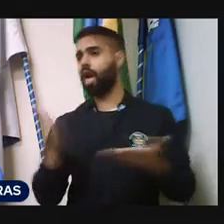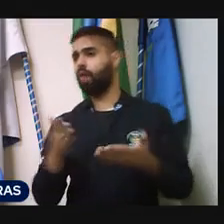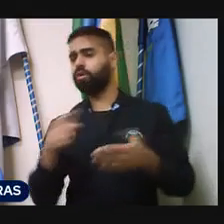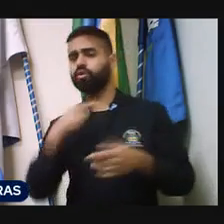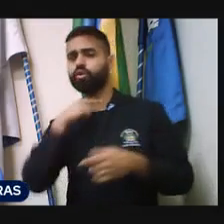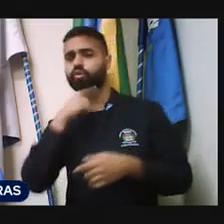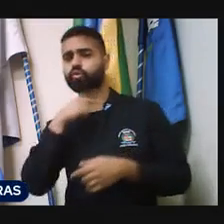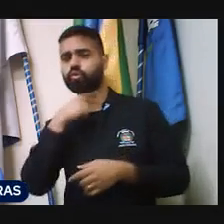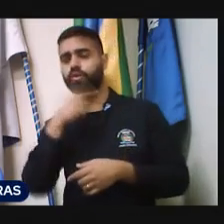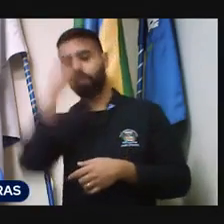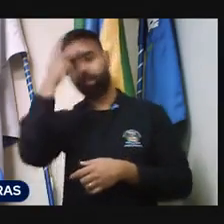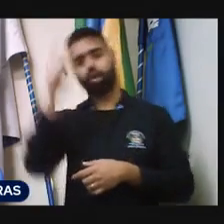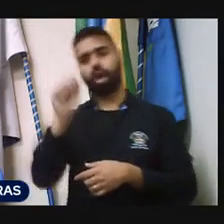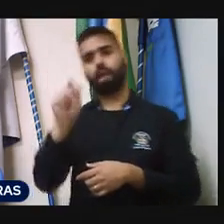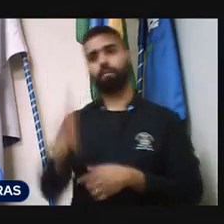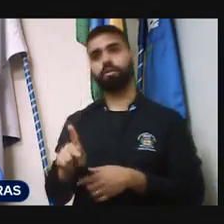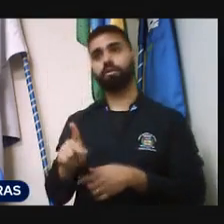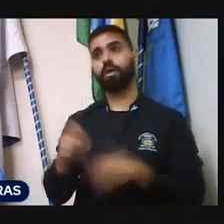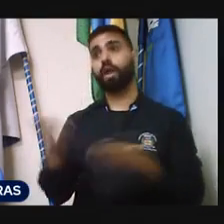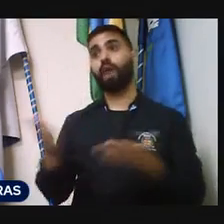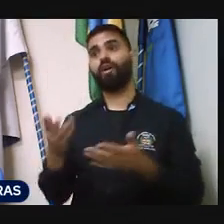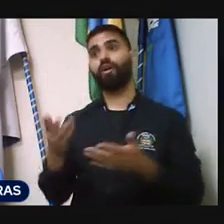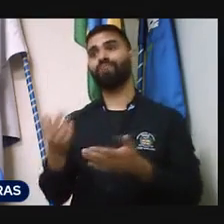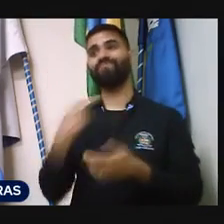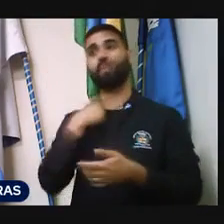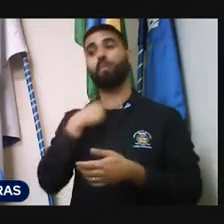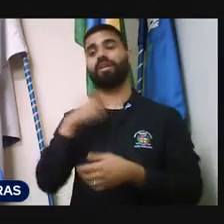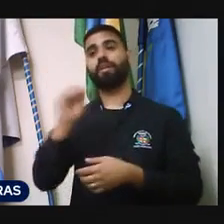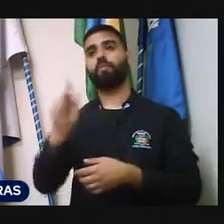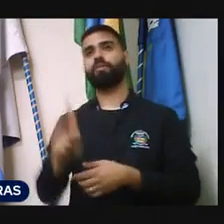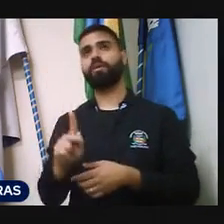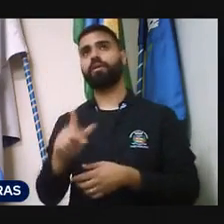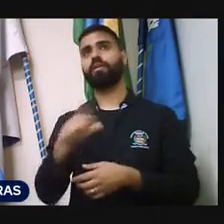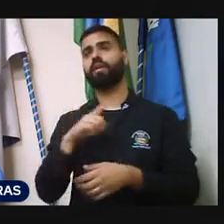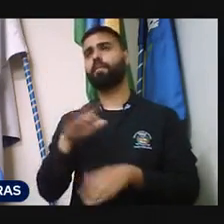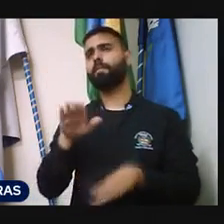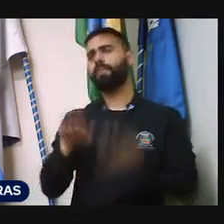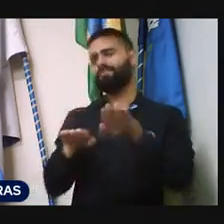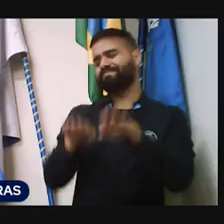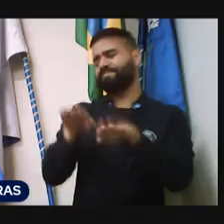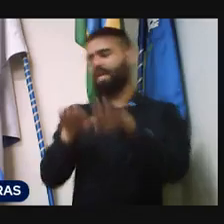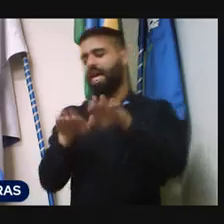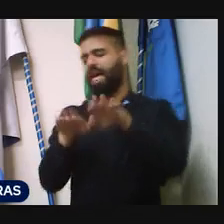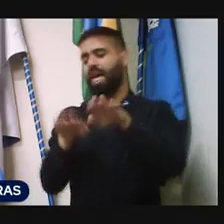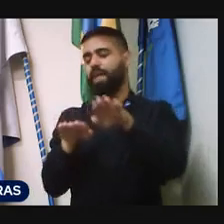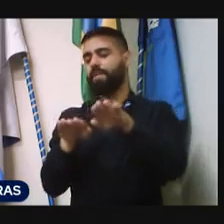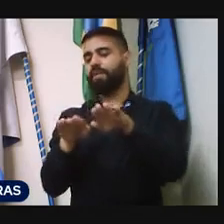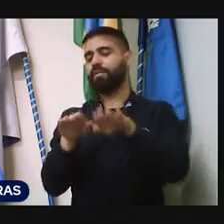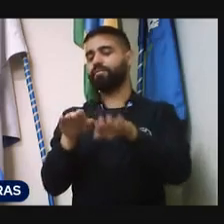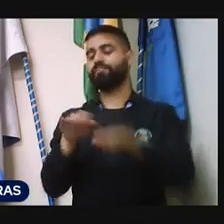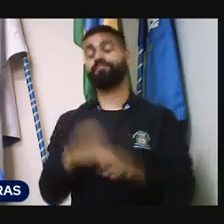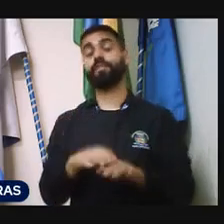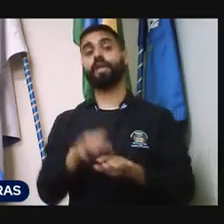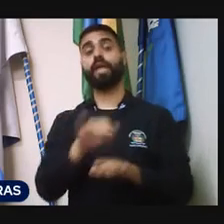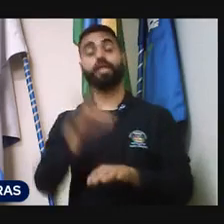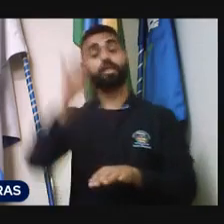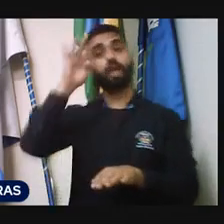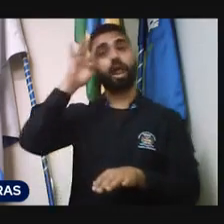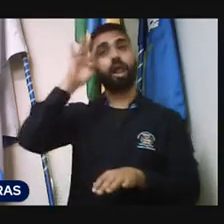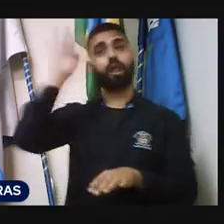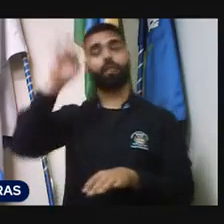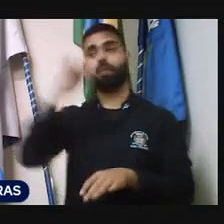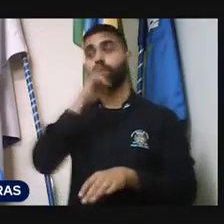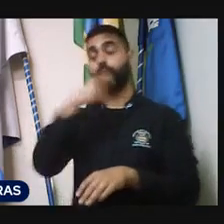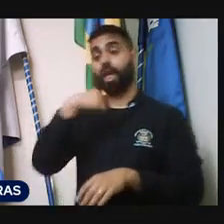né de servidores por um aposentado agora estão sendo Deus aposentados a gente vai chegar um valor próximo aí se a gente relembrar que